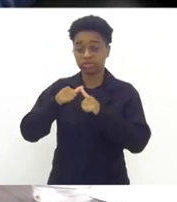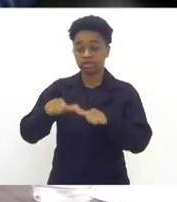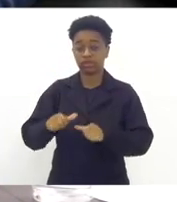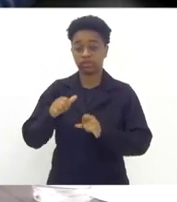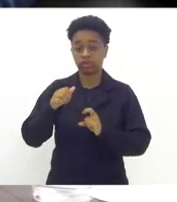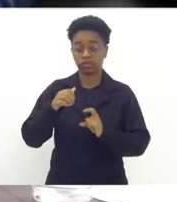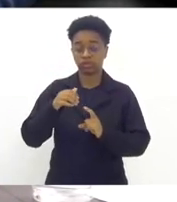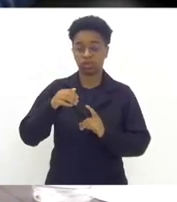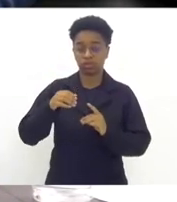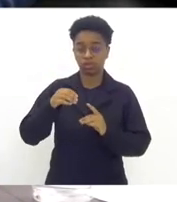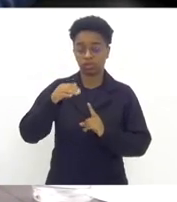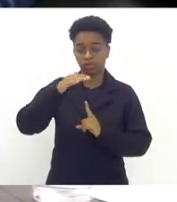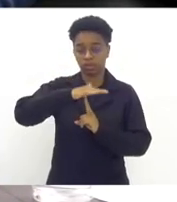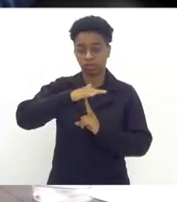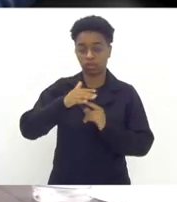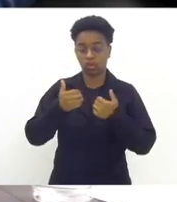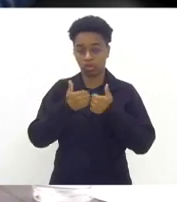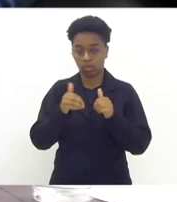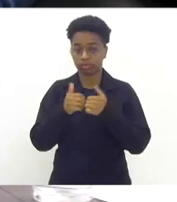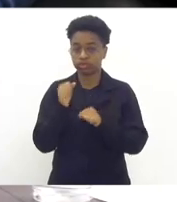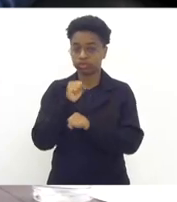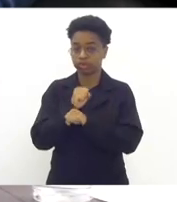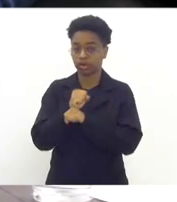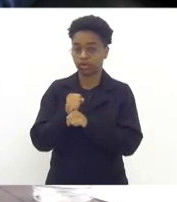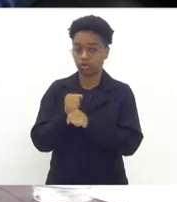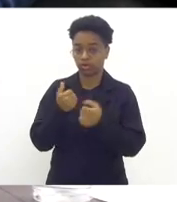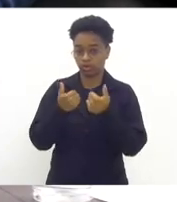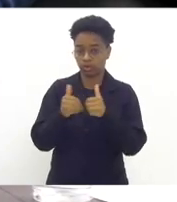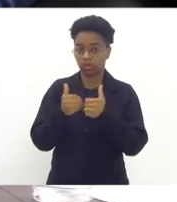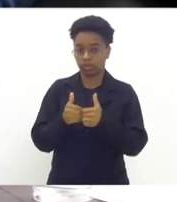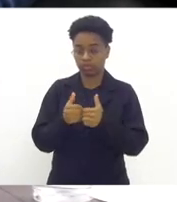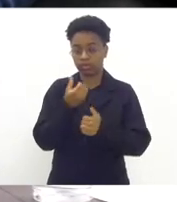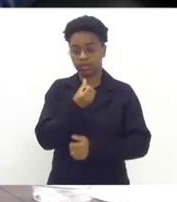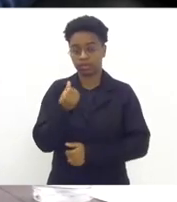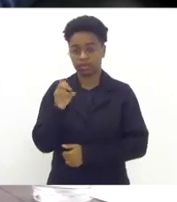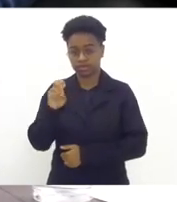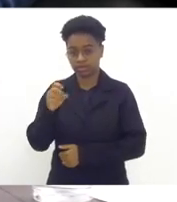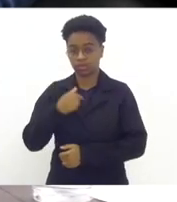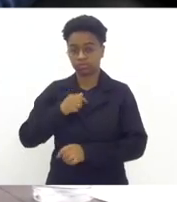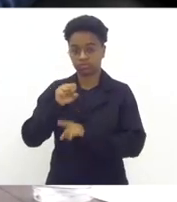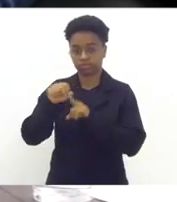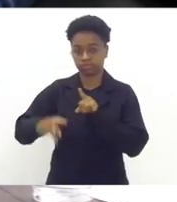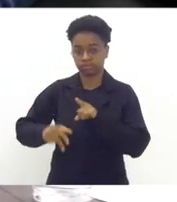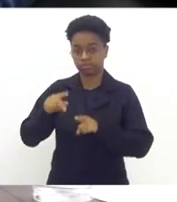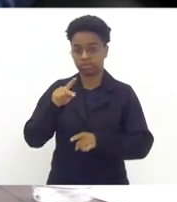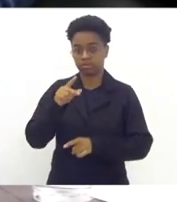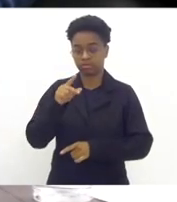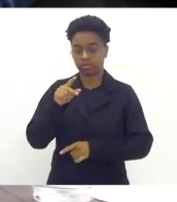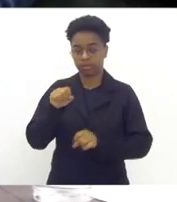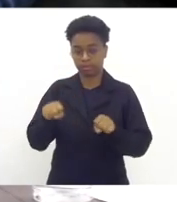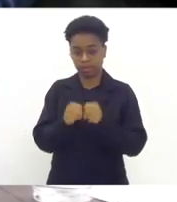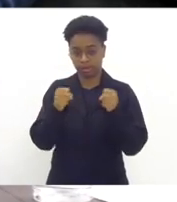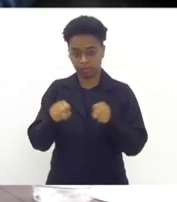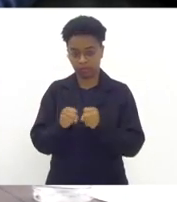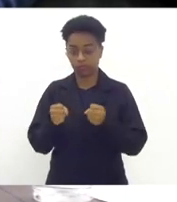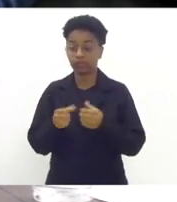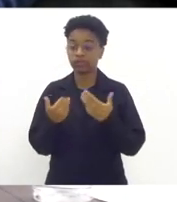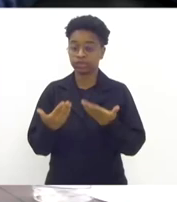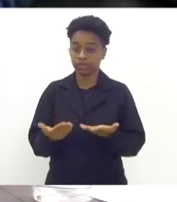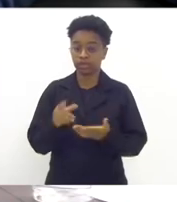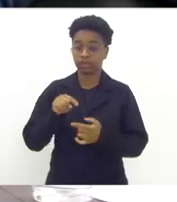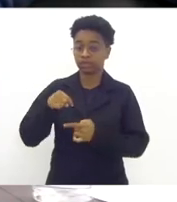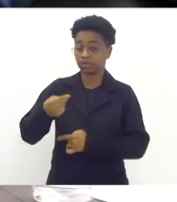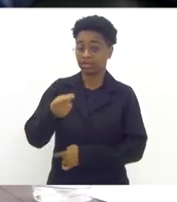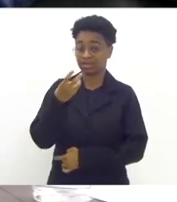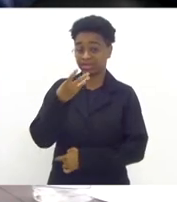Pena. Eu estava justamente pegando o ônibus 665 que me deixava na Pavuna. Bateu tudo certinho, fui solto 35 dias